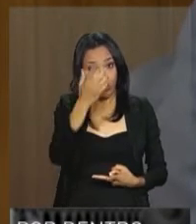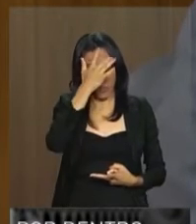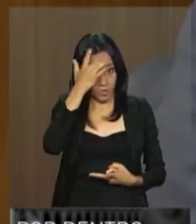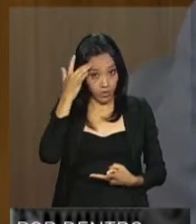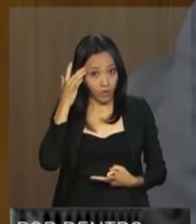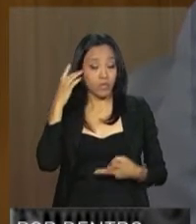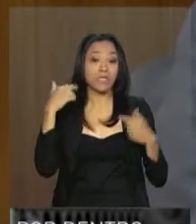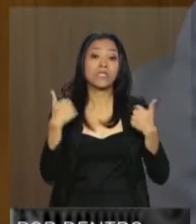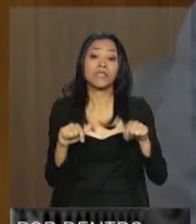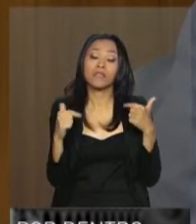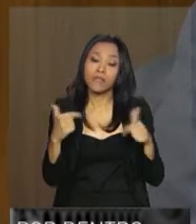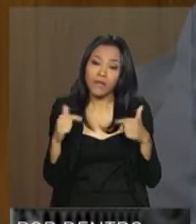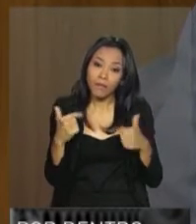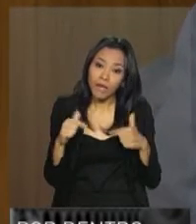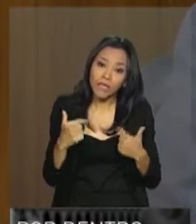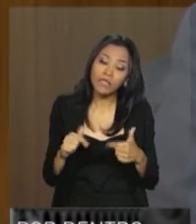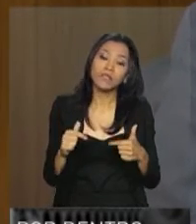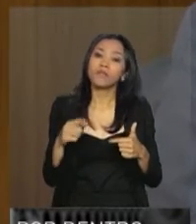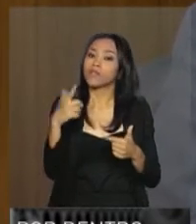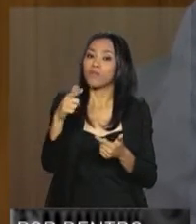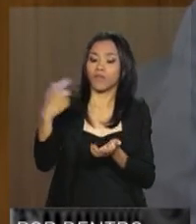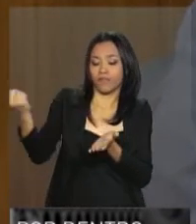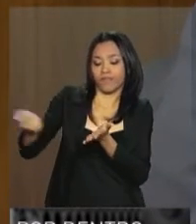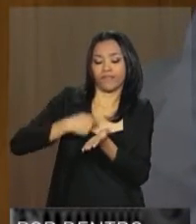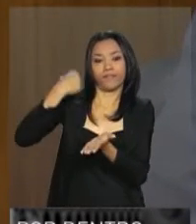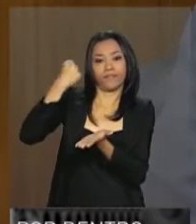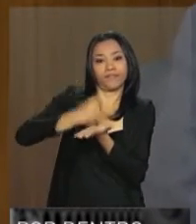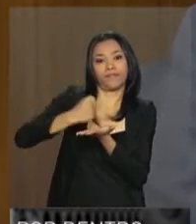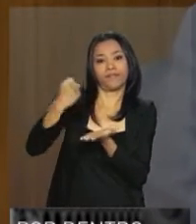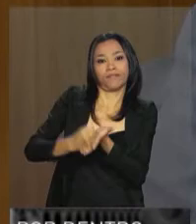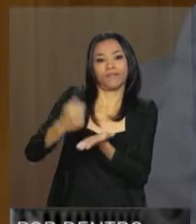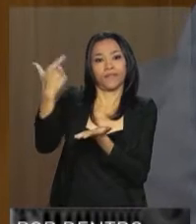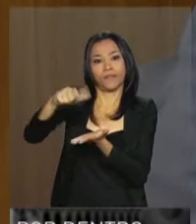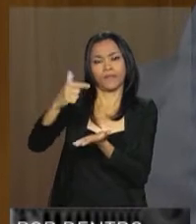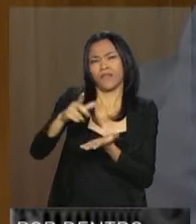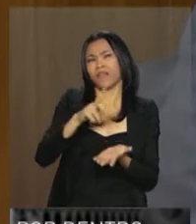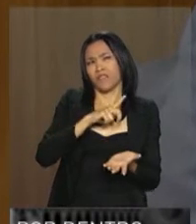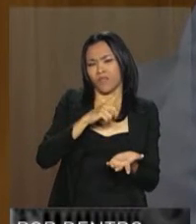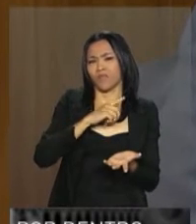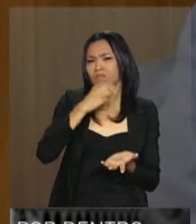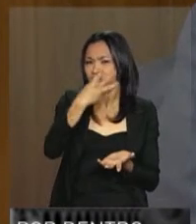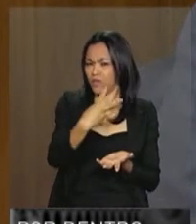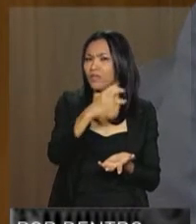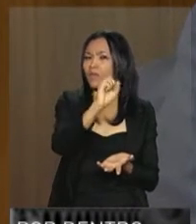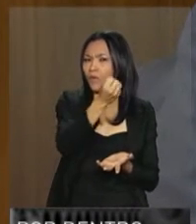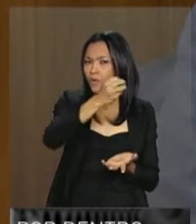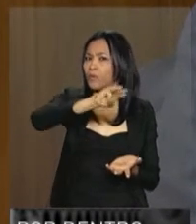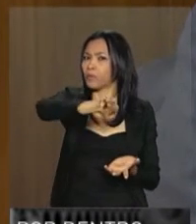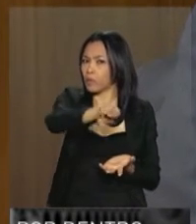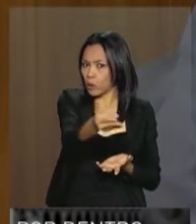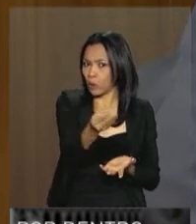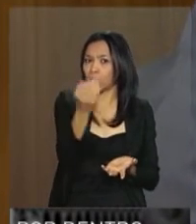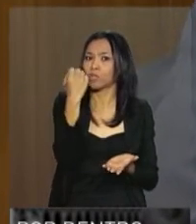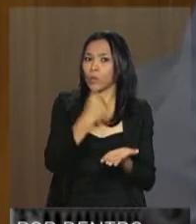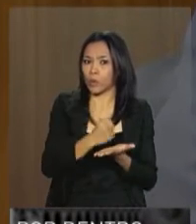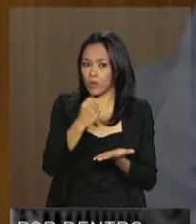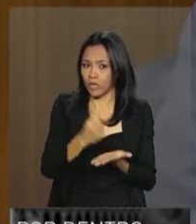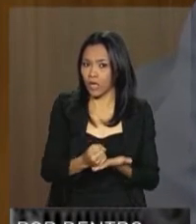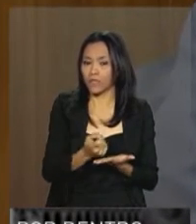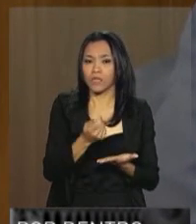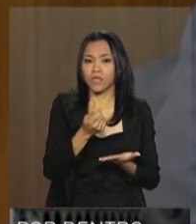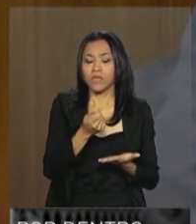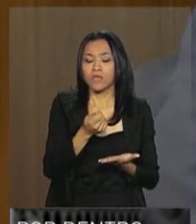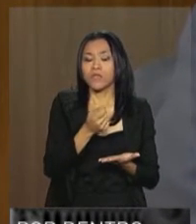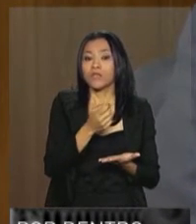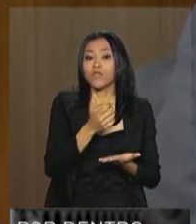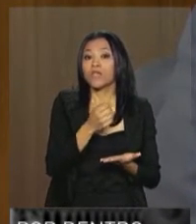trabalhando na informalidade nós temos aí em torno de trinta e oito milhões e seiscentos mil contratos formais de trabalho só o número de